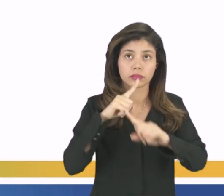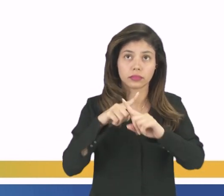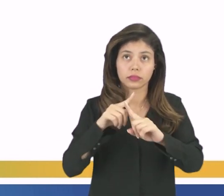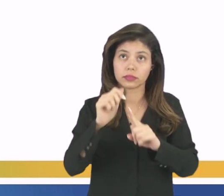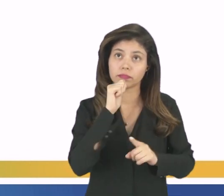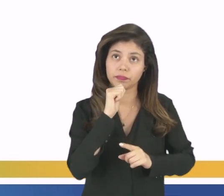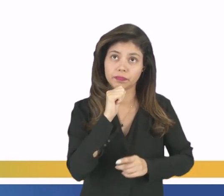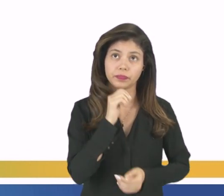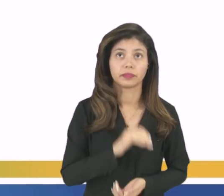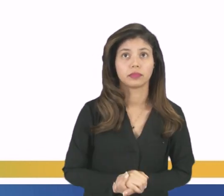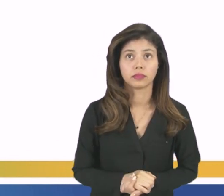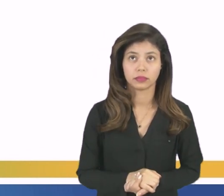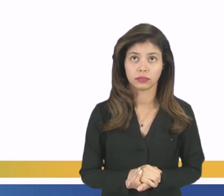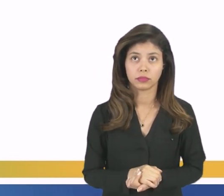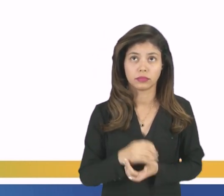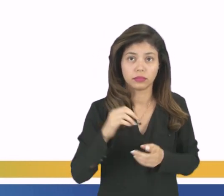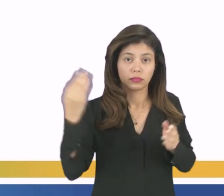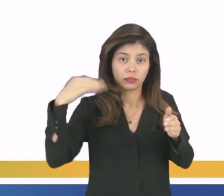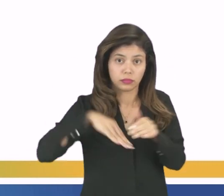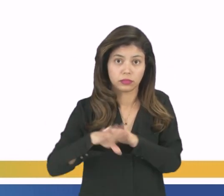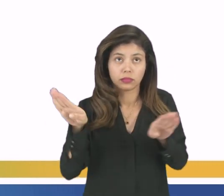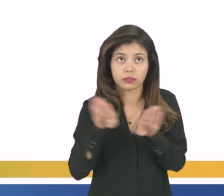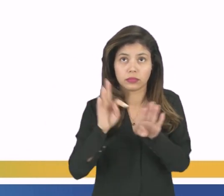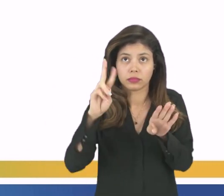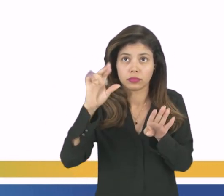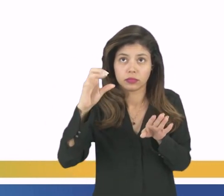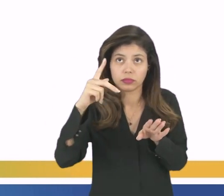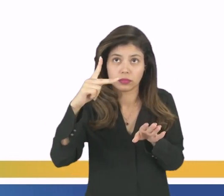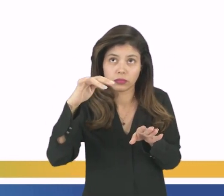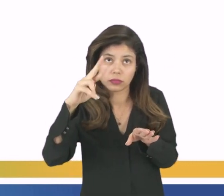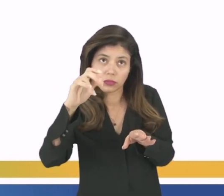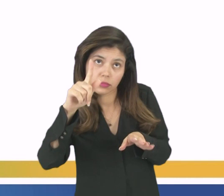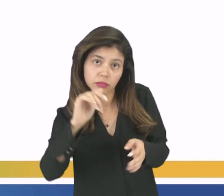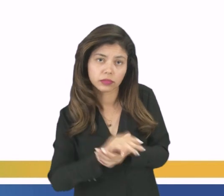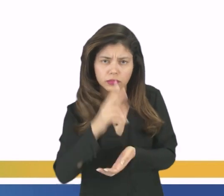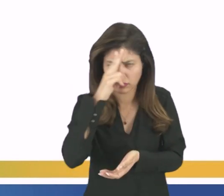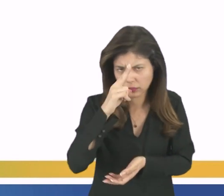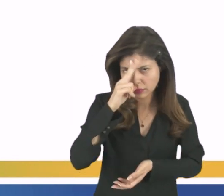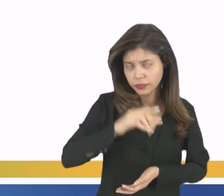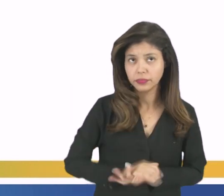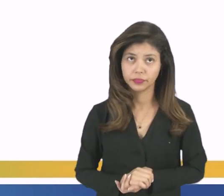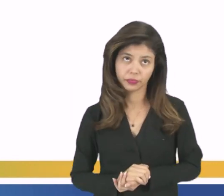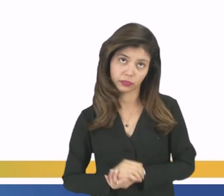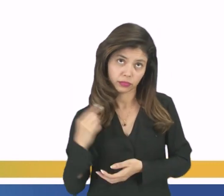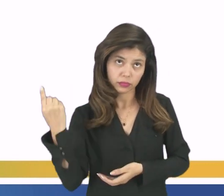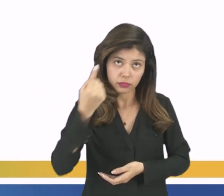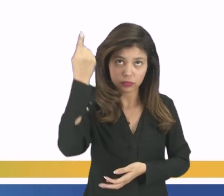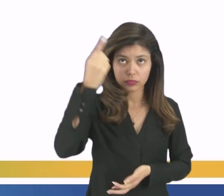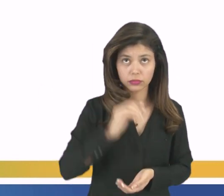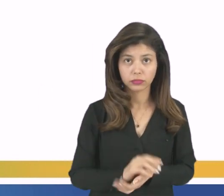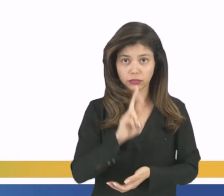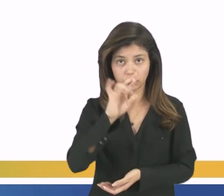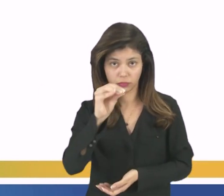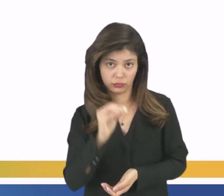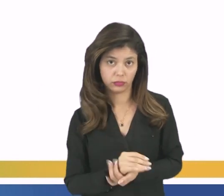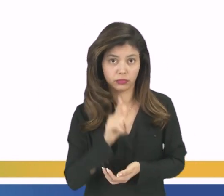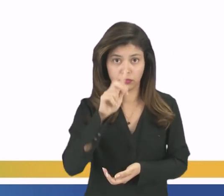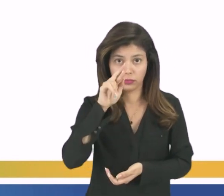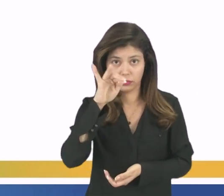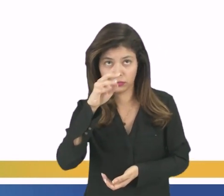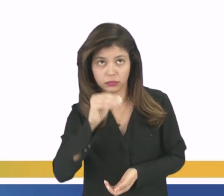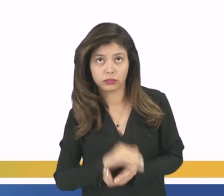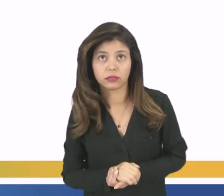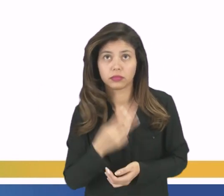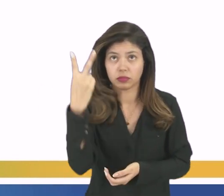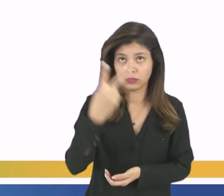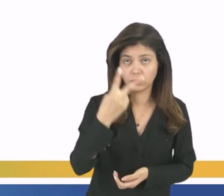multiplicar, então, vamos entender que eu aplico primeiro o teorema de Pitágoras. Vamos lembrar? Eu tenho que ter a altura, o raio e a geratriz.